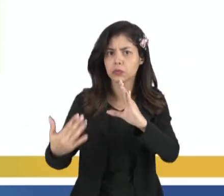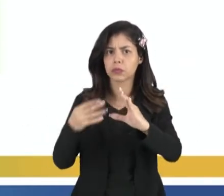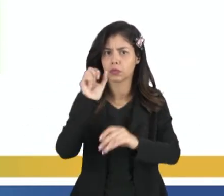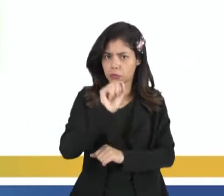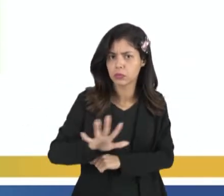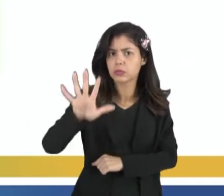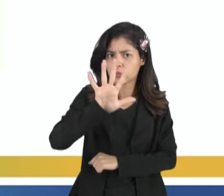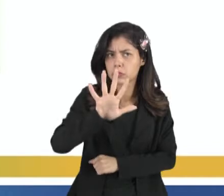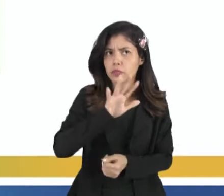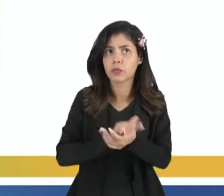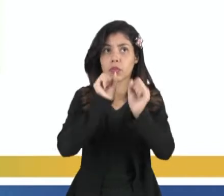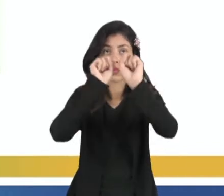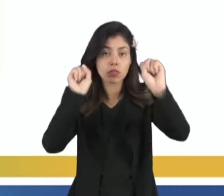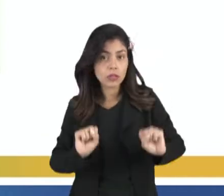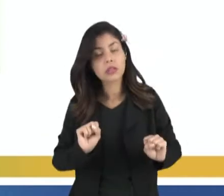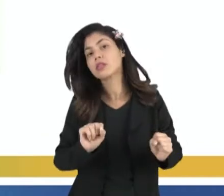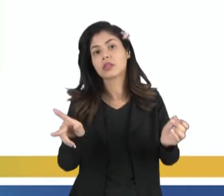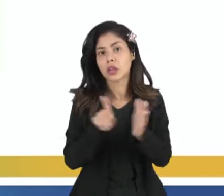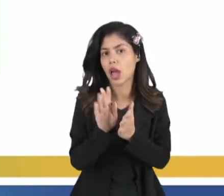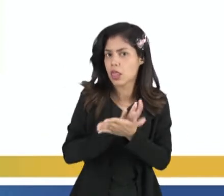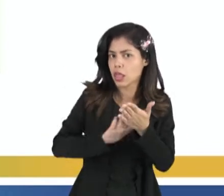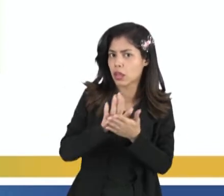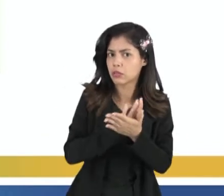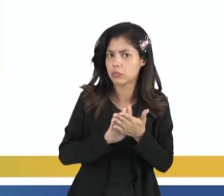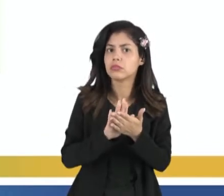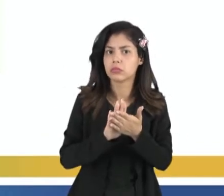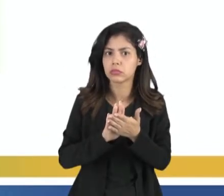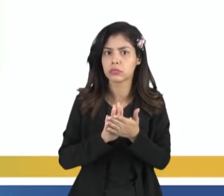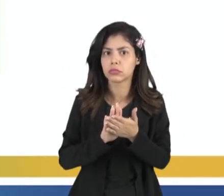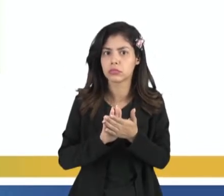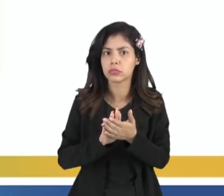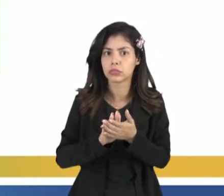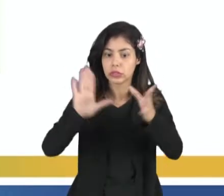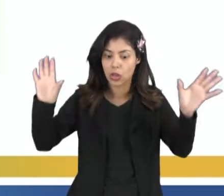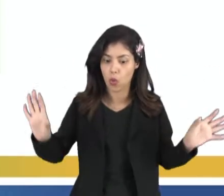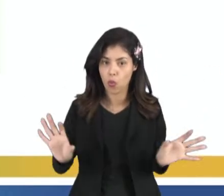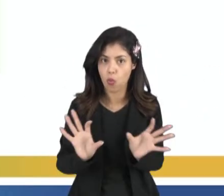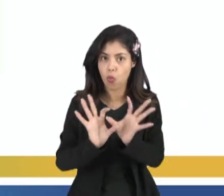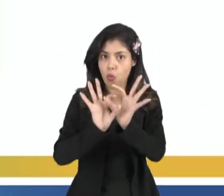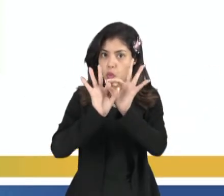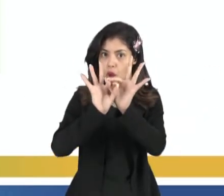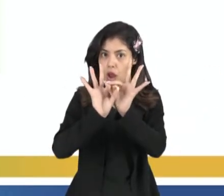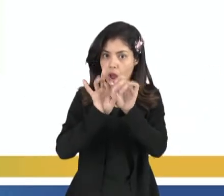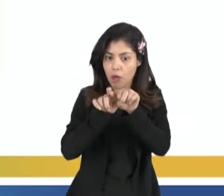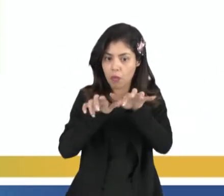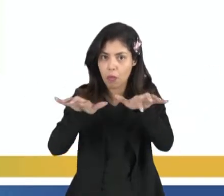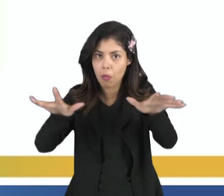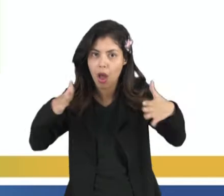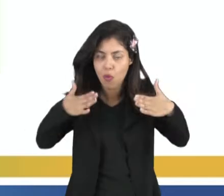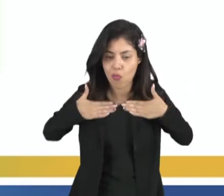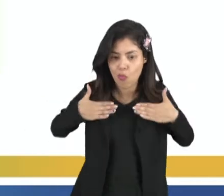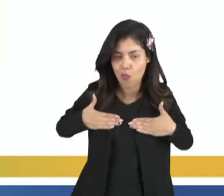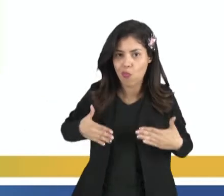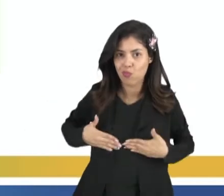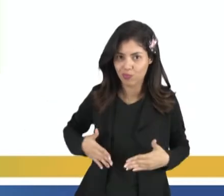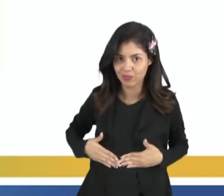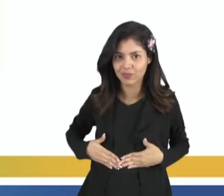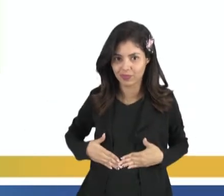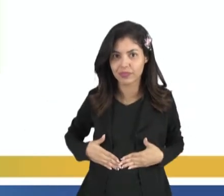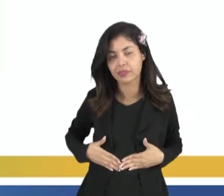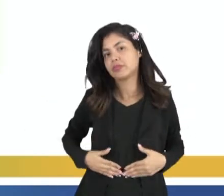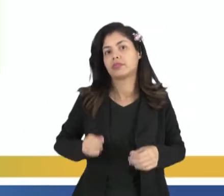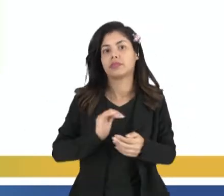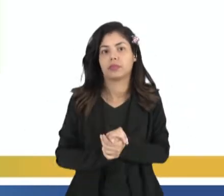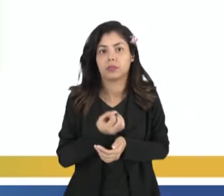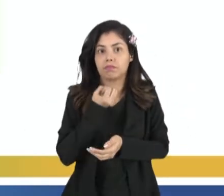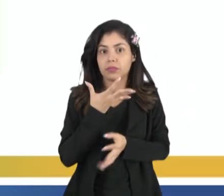sistema? O sistema nervoso, ele nada mais é do que uma rede de comunicação do nosso organismo, e essa rede ela